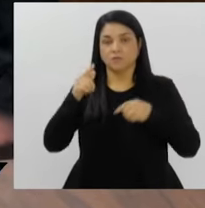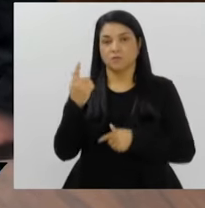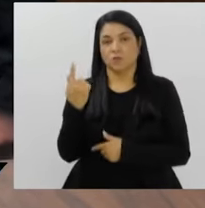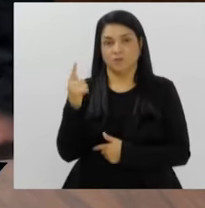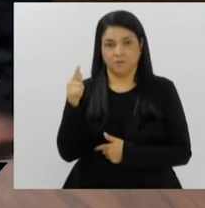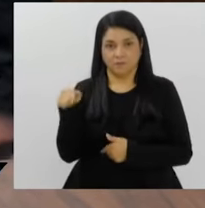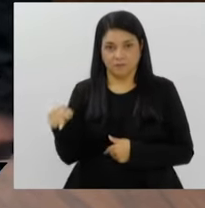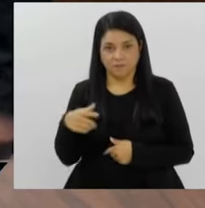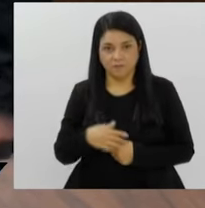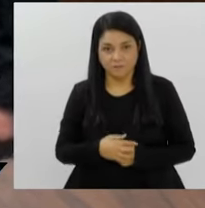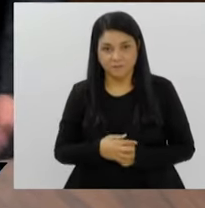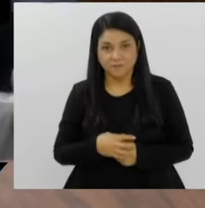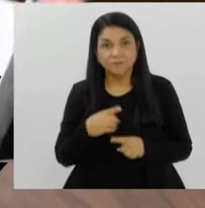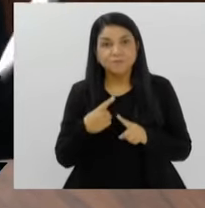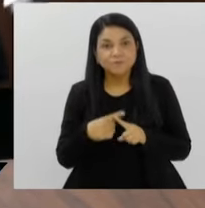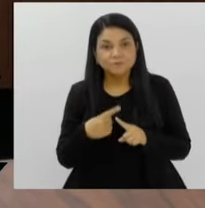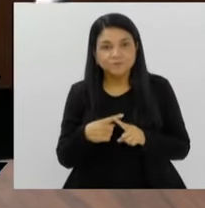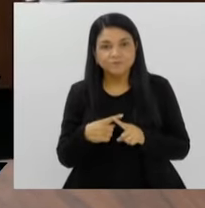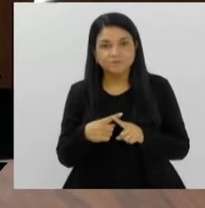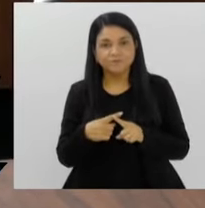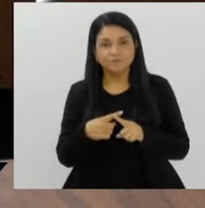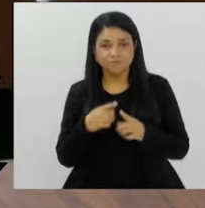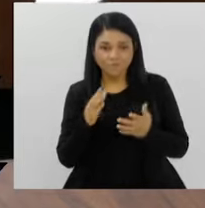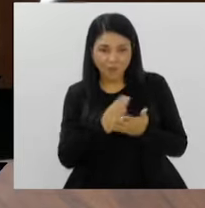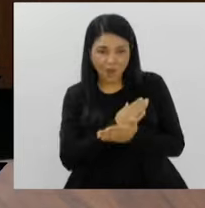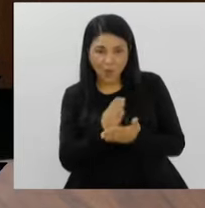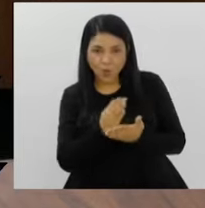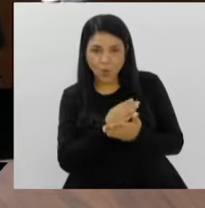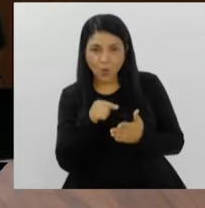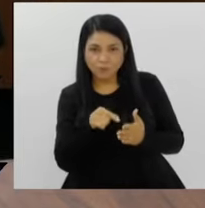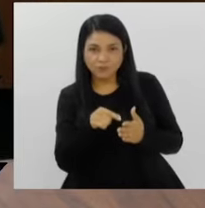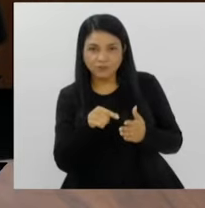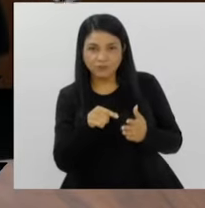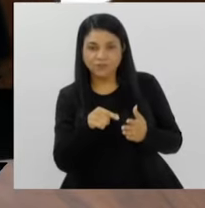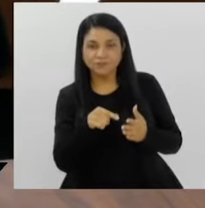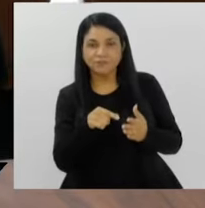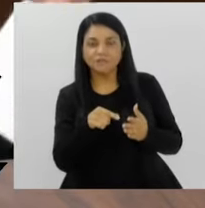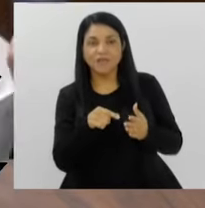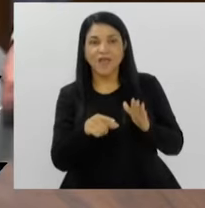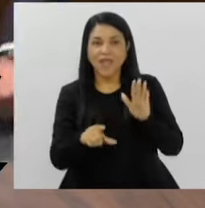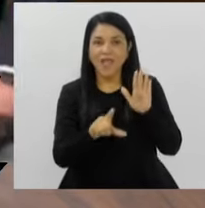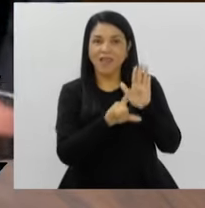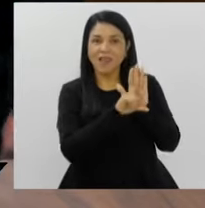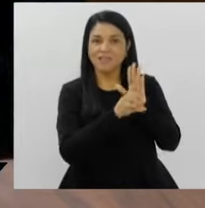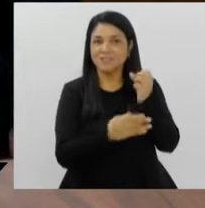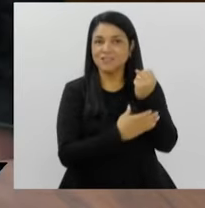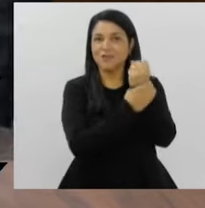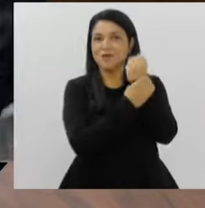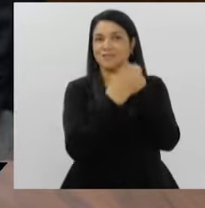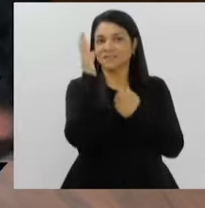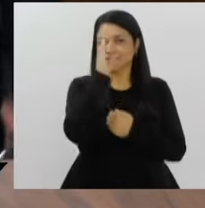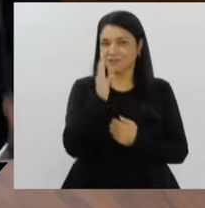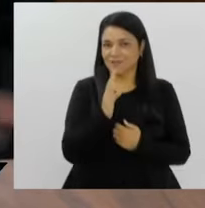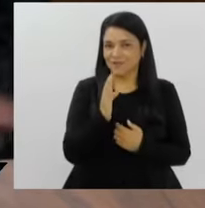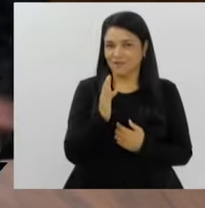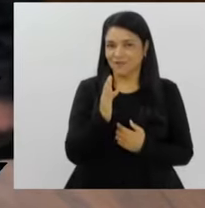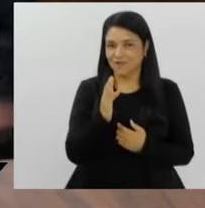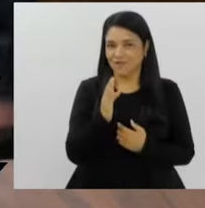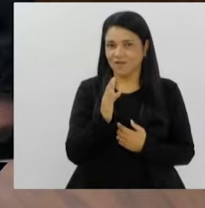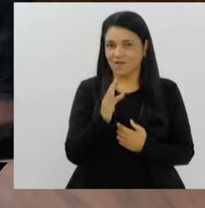Porque, para certos casos, é a Lei de Segurança Nacional. Isso é o quê? Qual é a